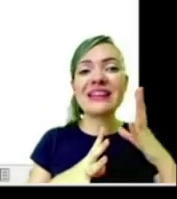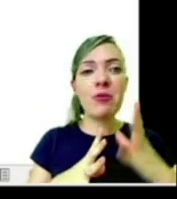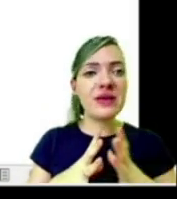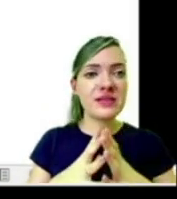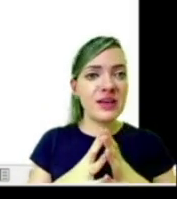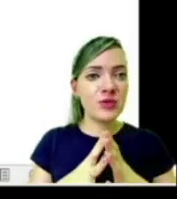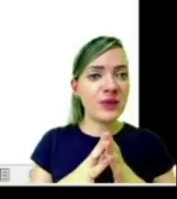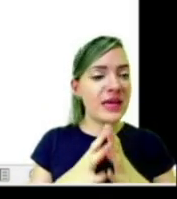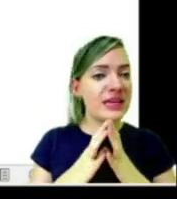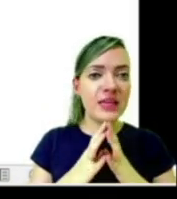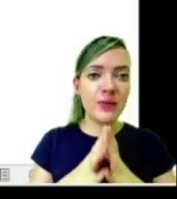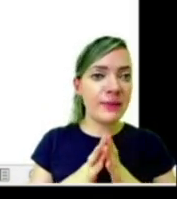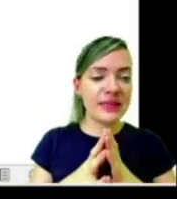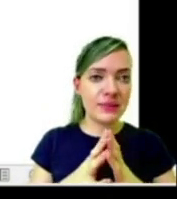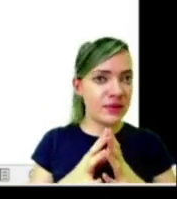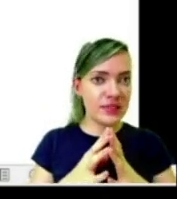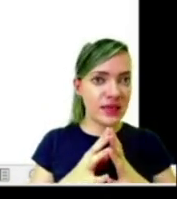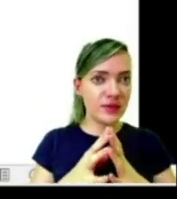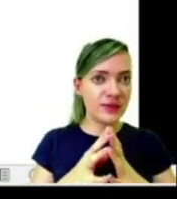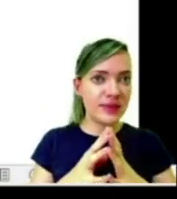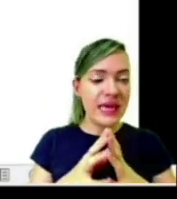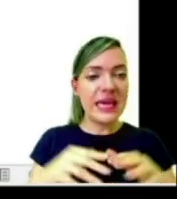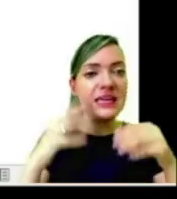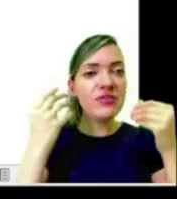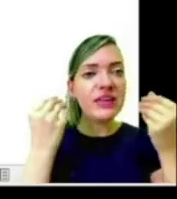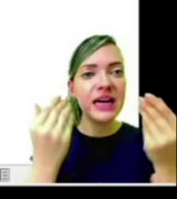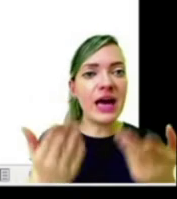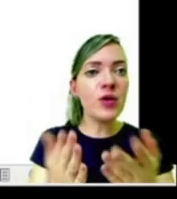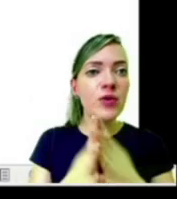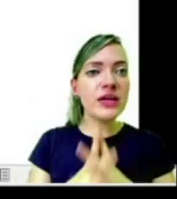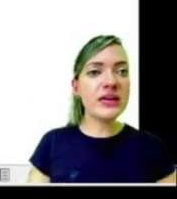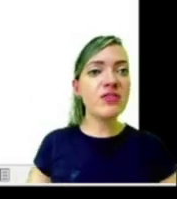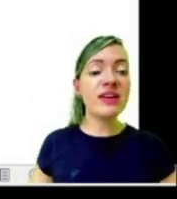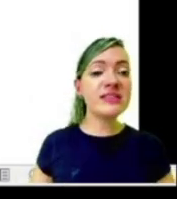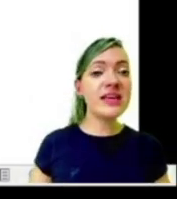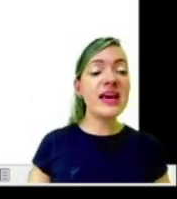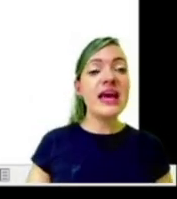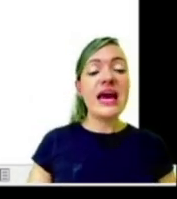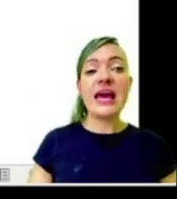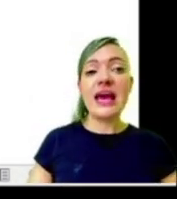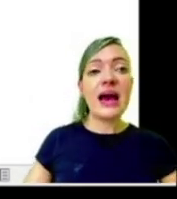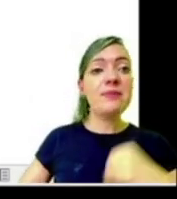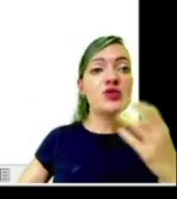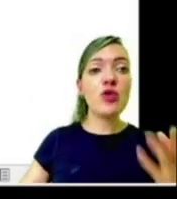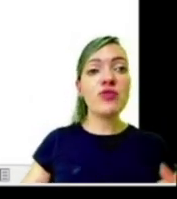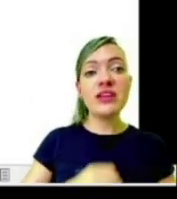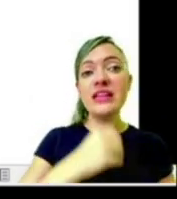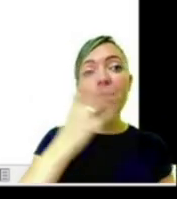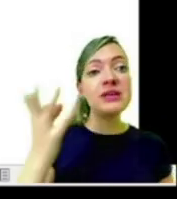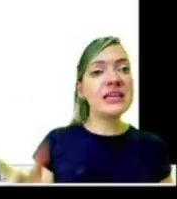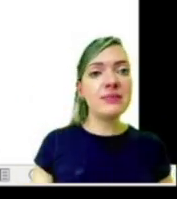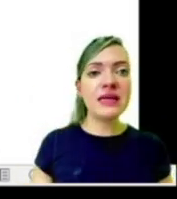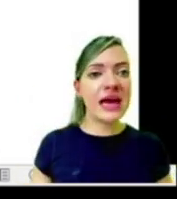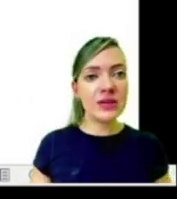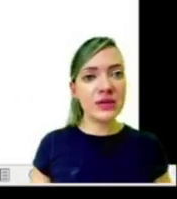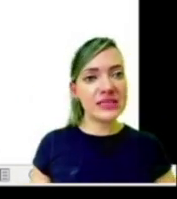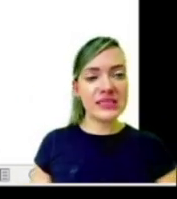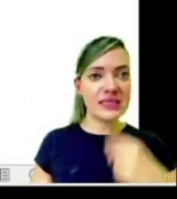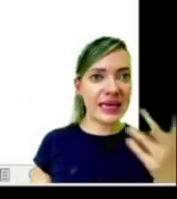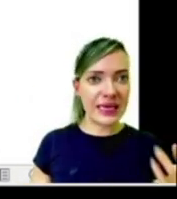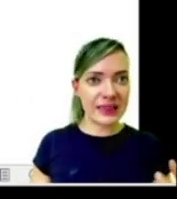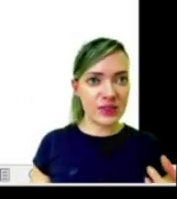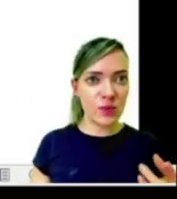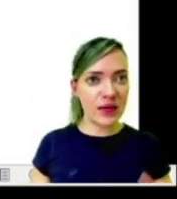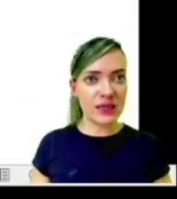tiver metal pesado, ele não é metabolizado. Ele não vira calor, ele não vai ser absorvido e depois eliminado